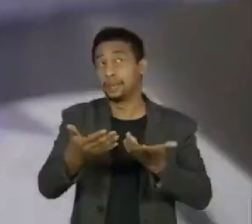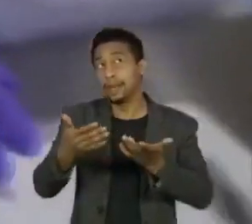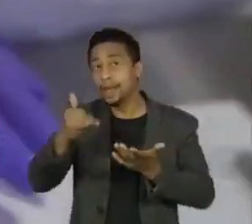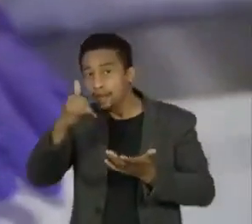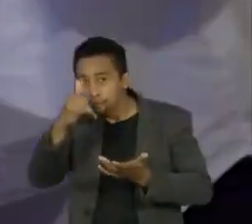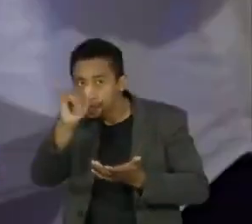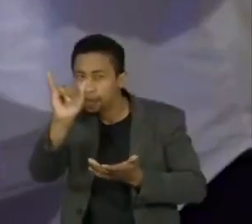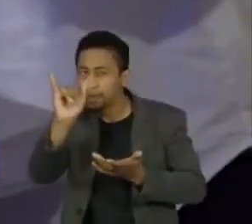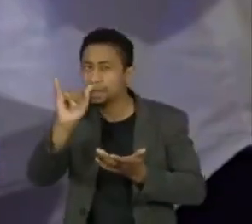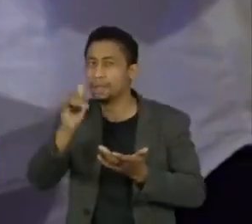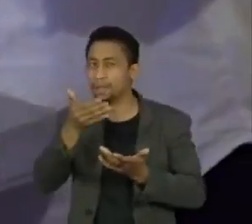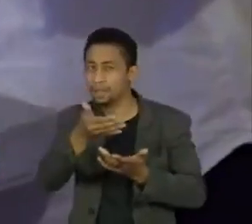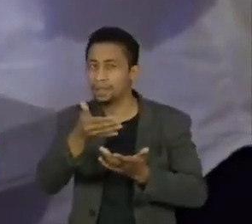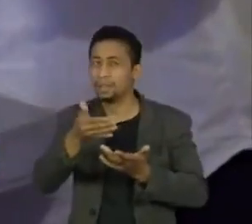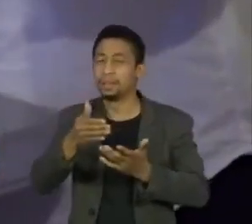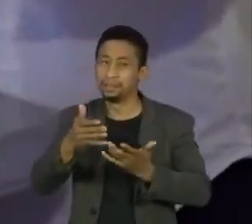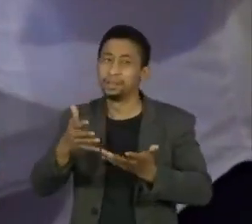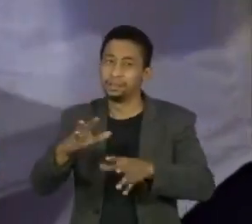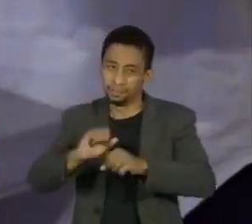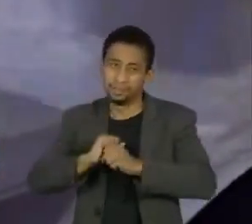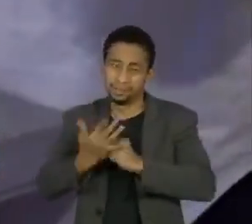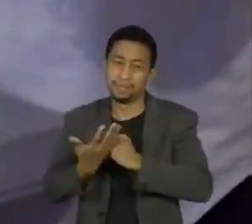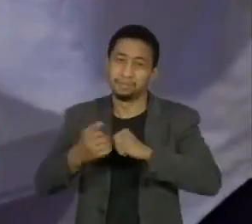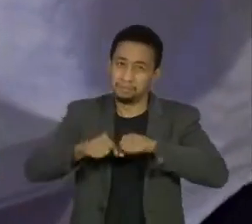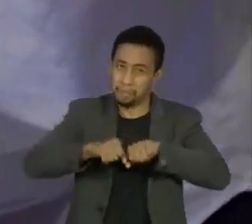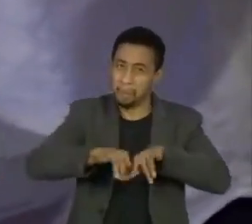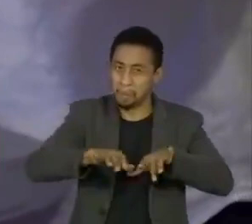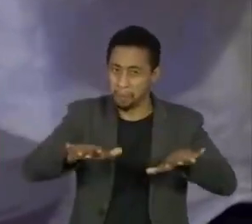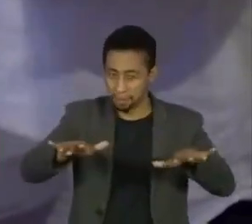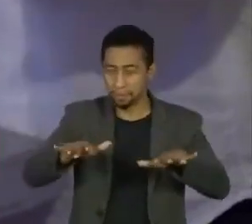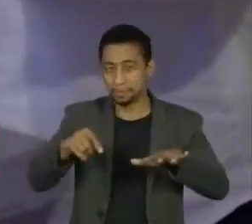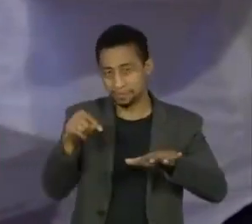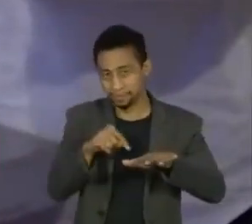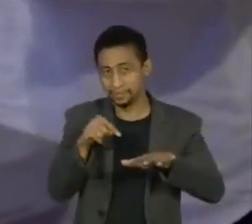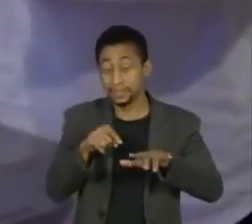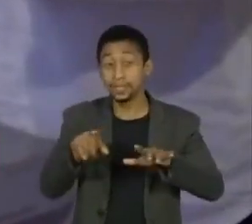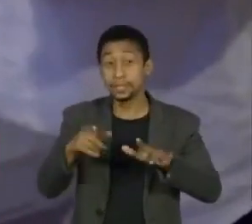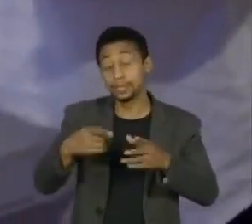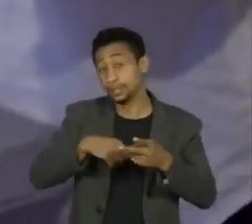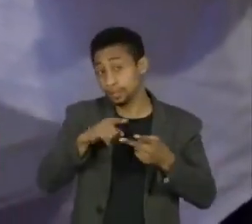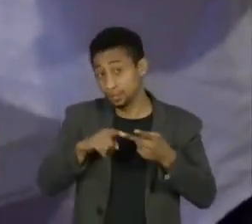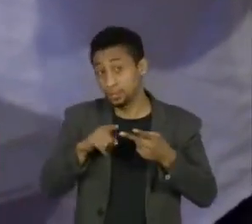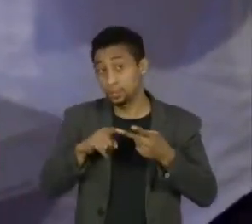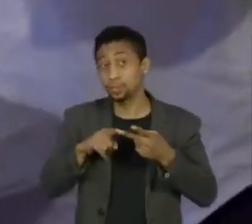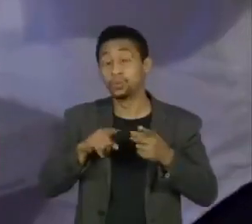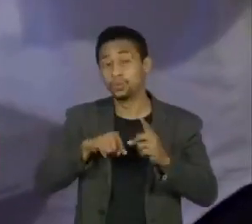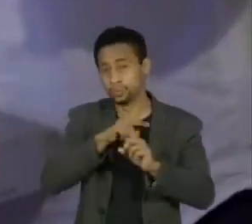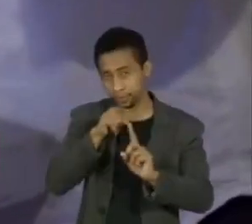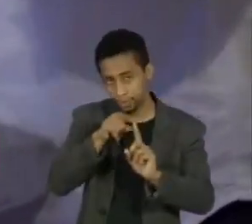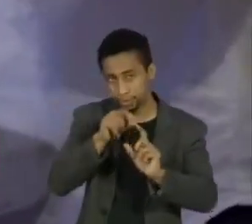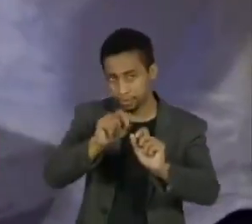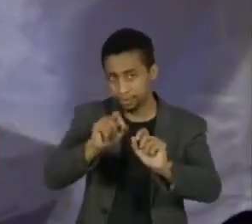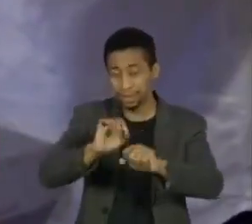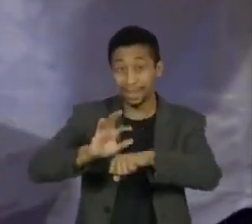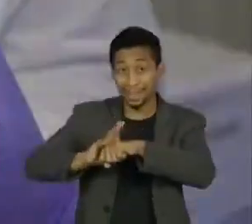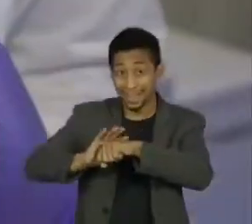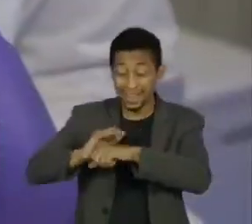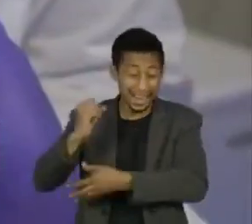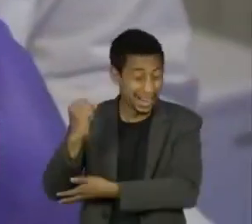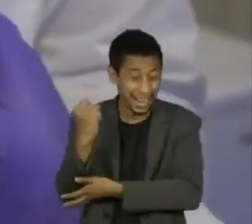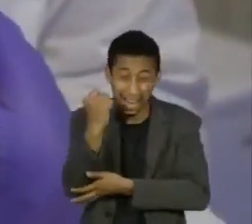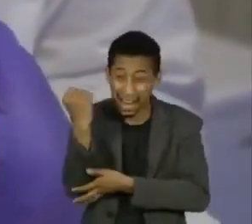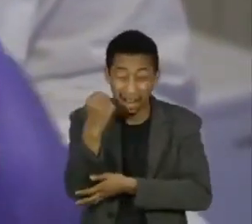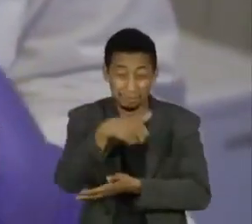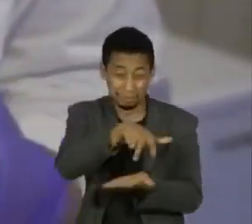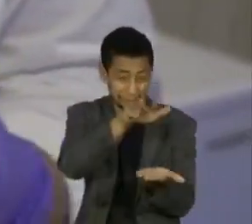evitar doença Covid-19. O segundo, em geral, é evitar doença grave. E